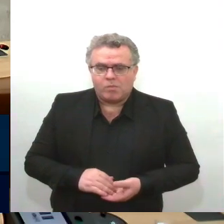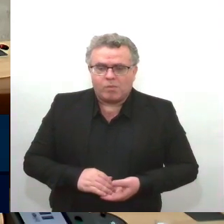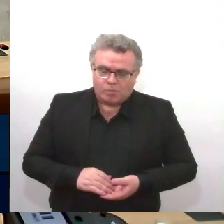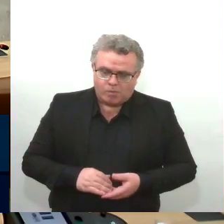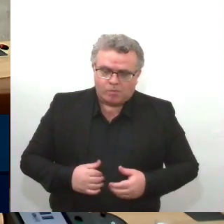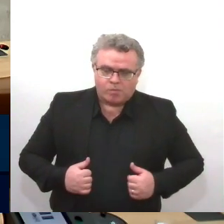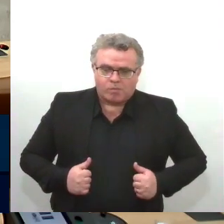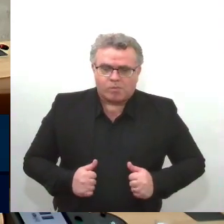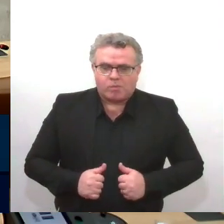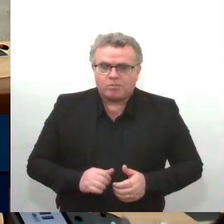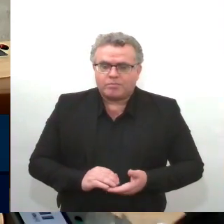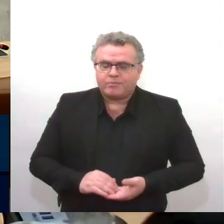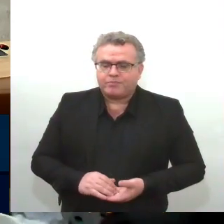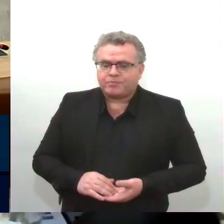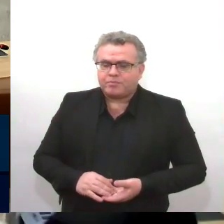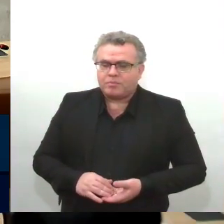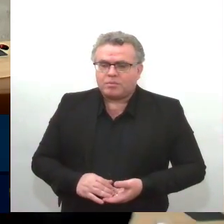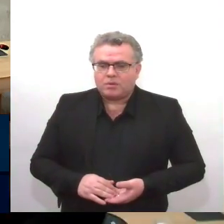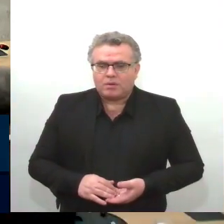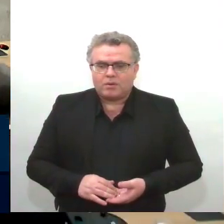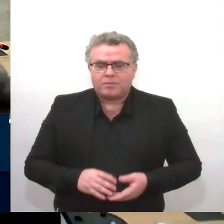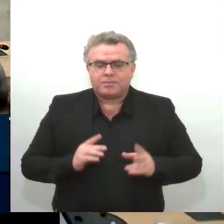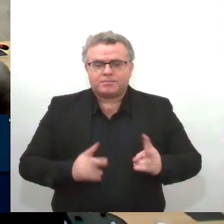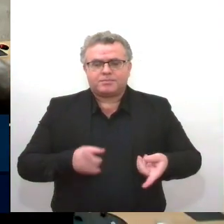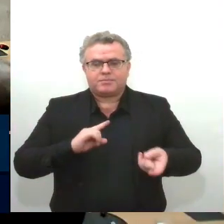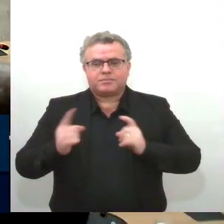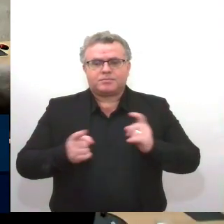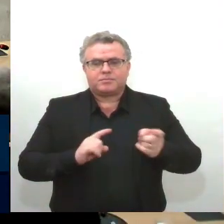ainda no grande expediente deputada linda